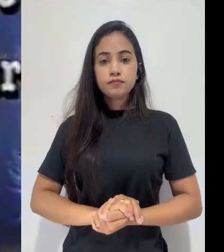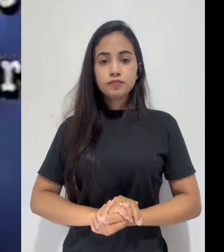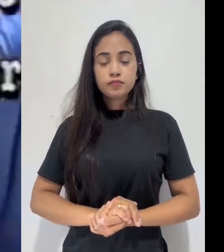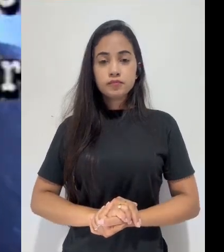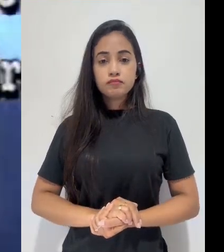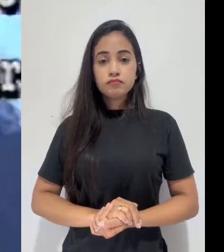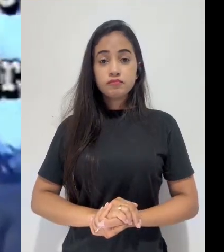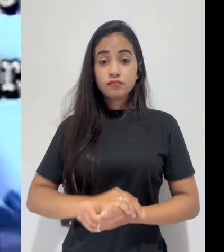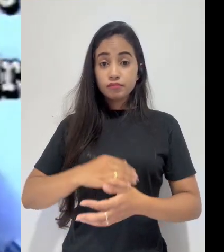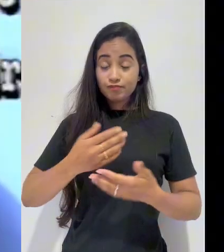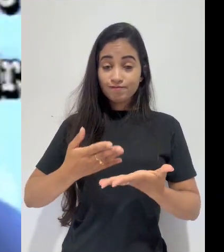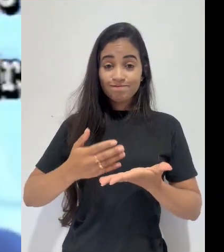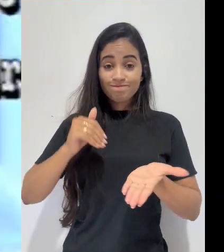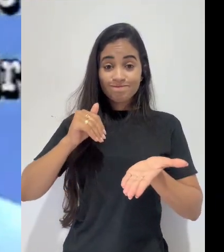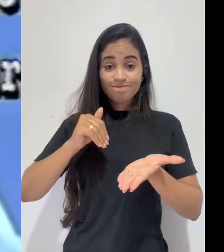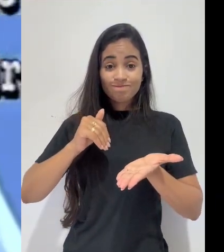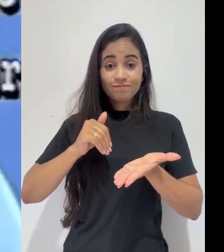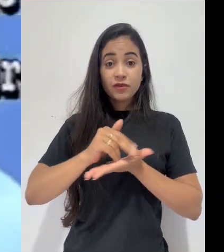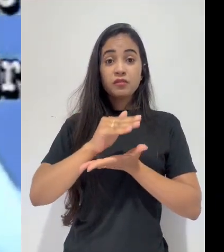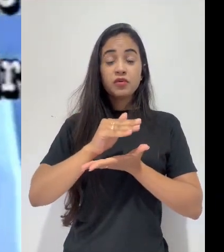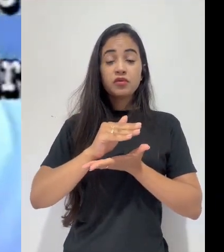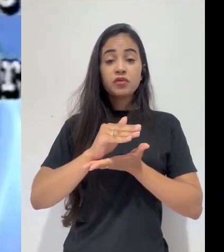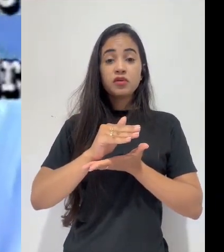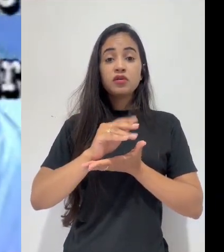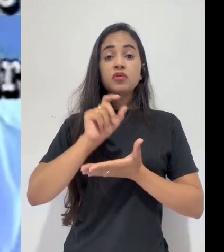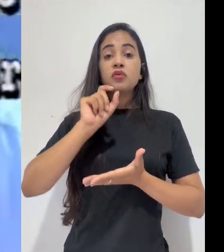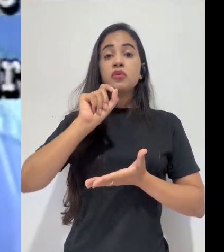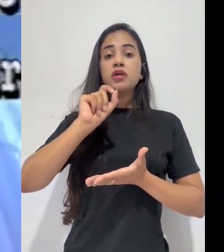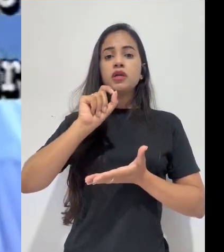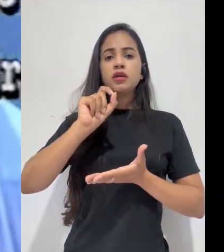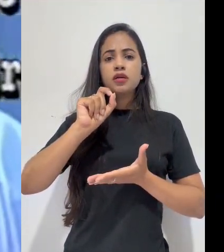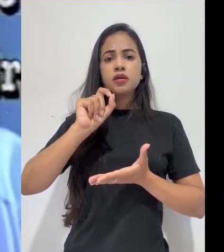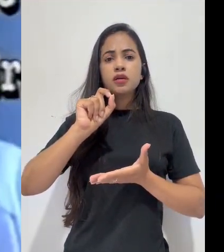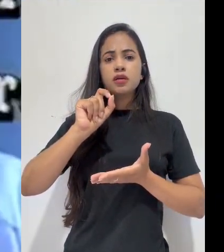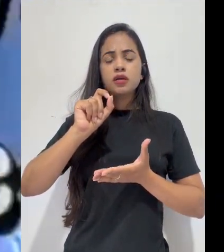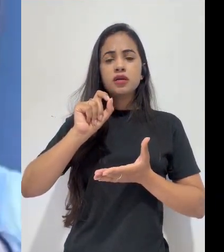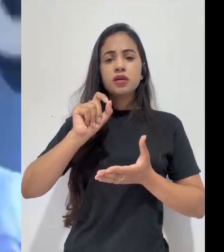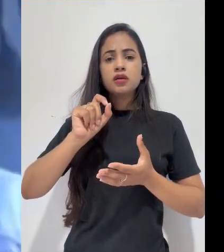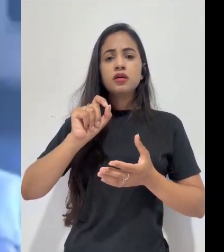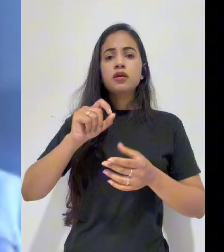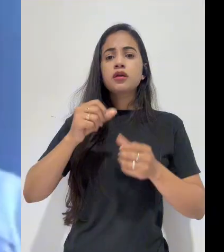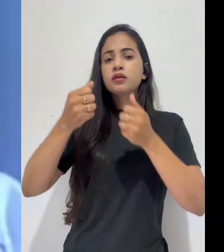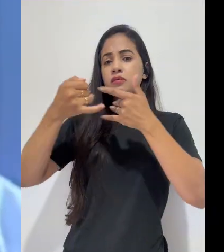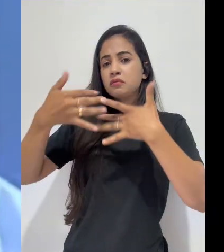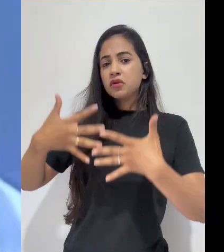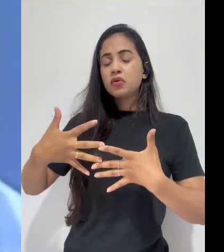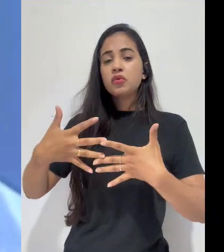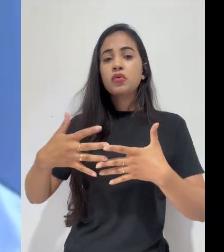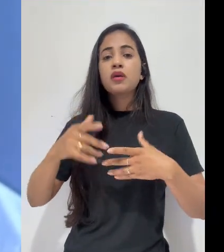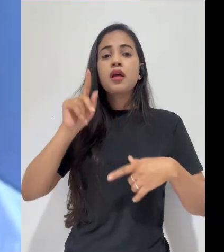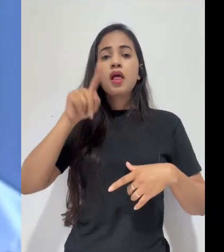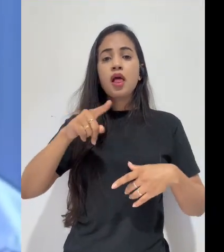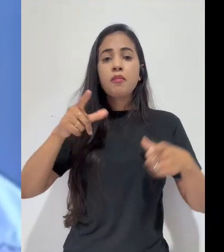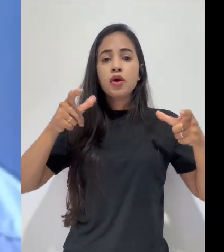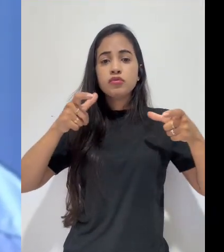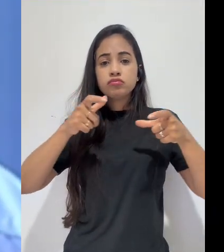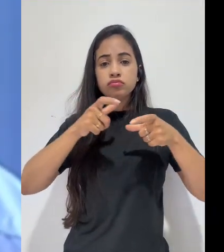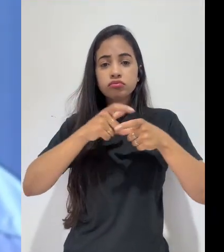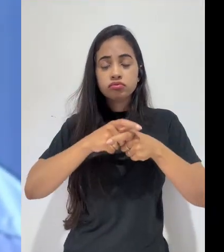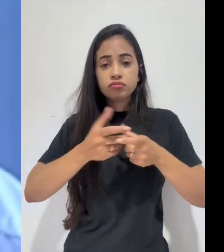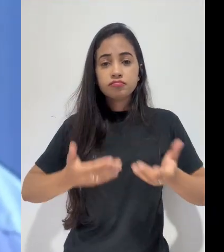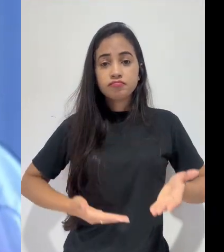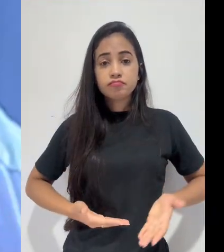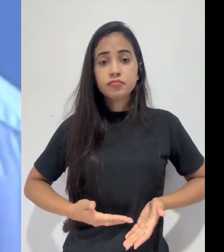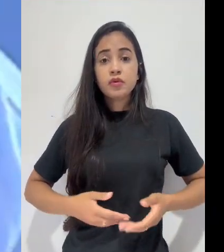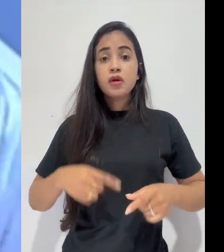A demissão não foi um ato isolado, mas sim um processo de enxugamento da máquina administrativa da estatal. A